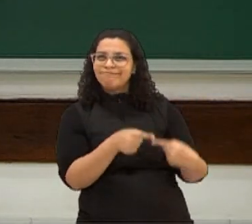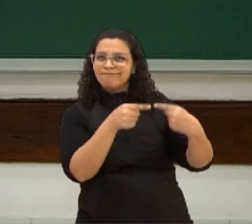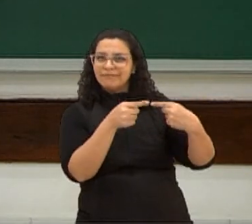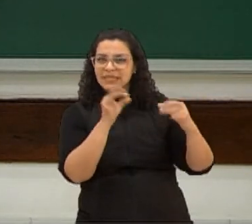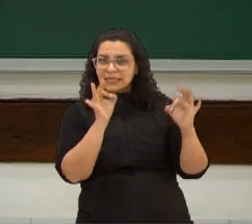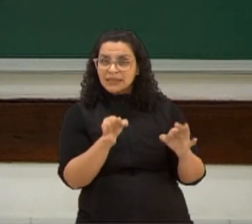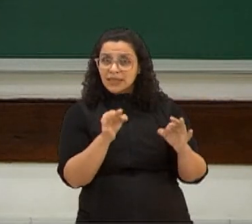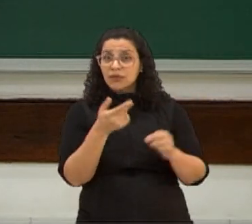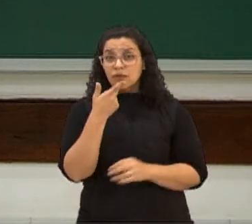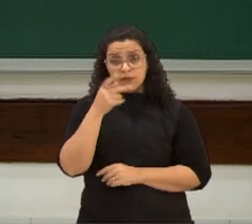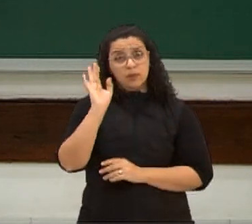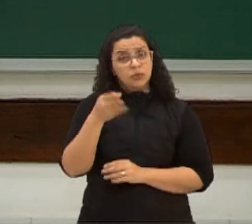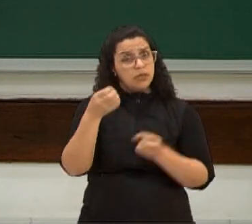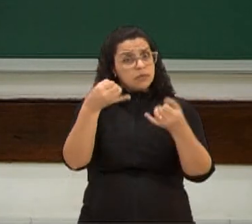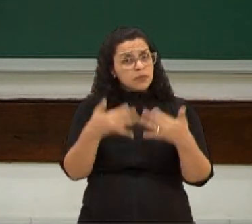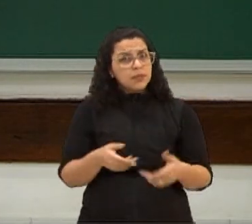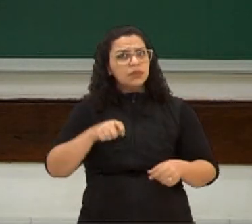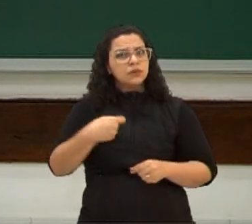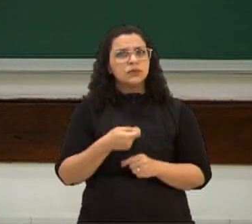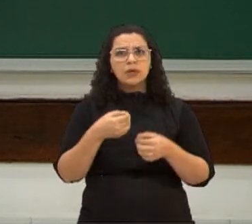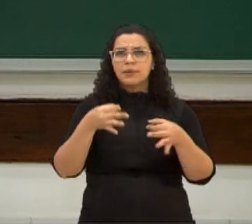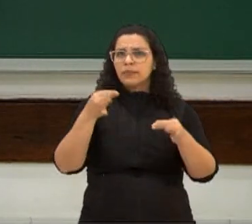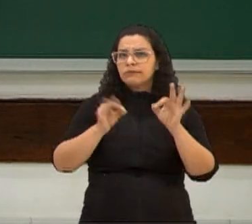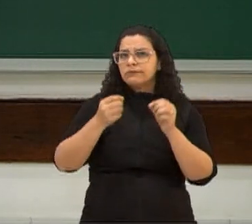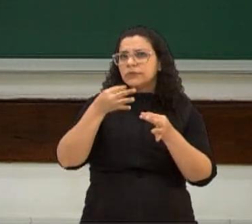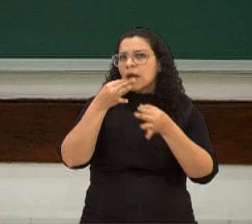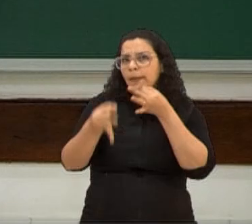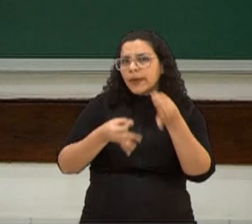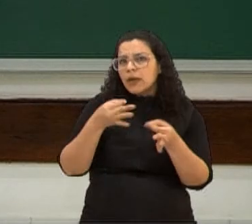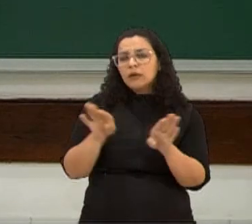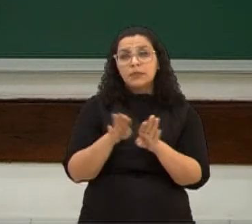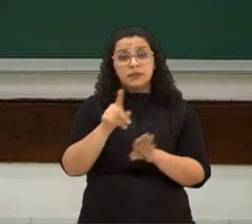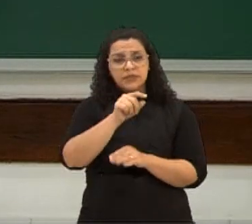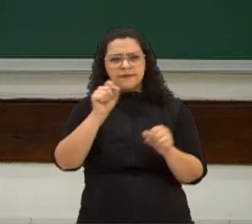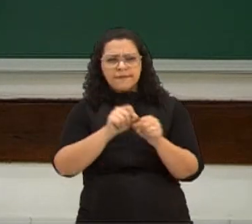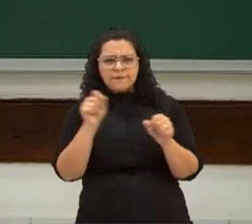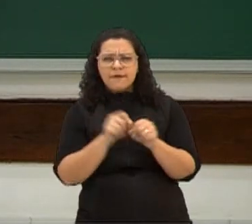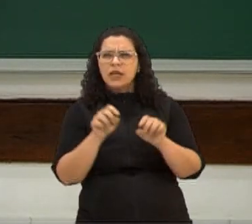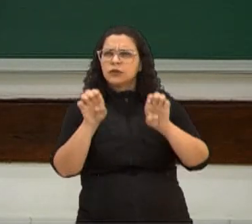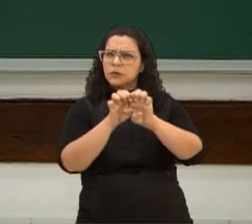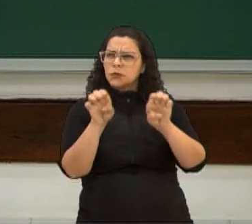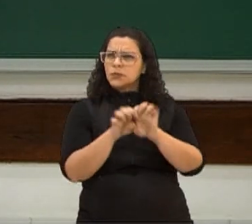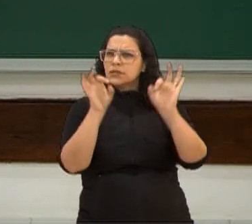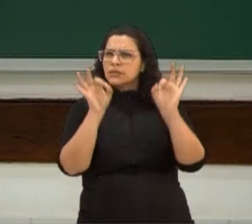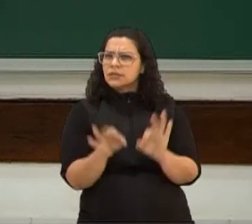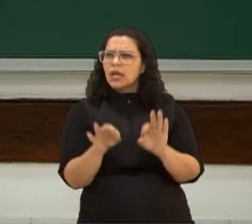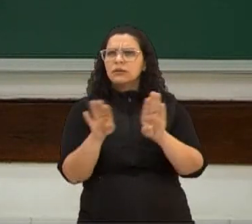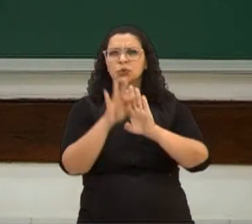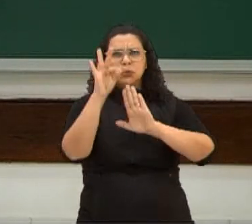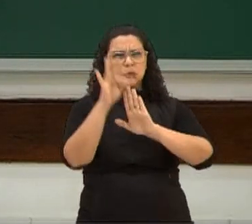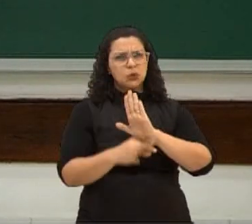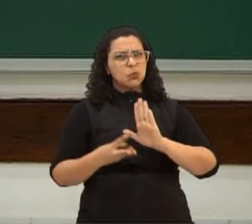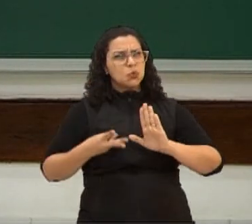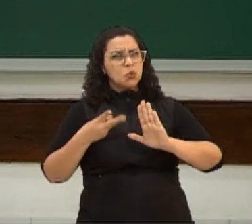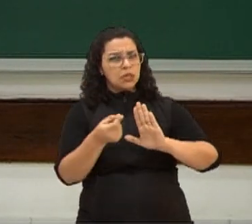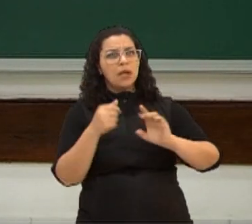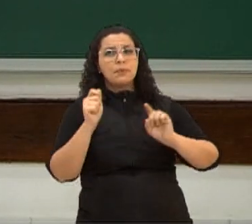essa questão de argumentação? Se você fizer a argumentação, ela bem estruturada, pode ser que